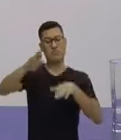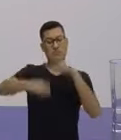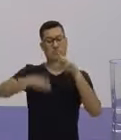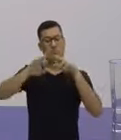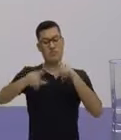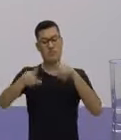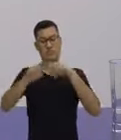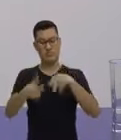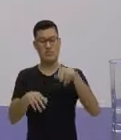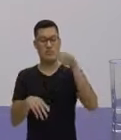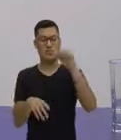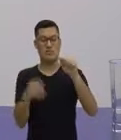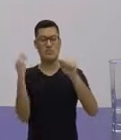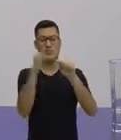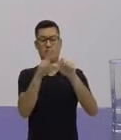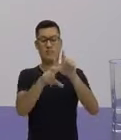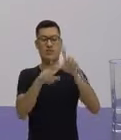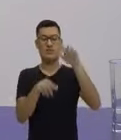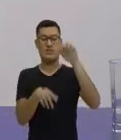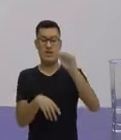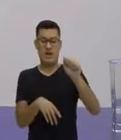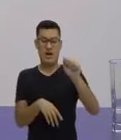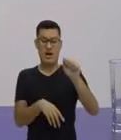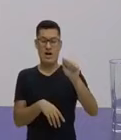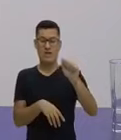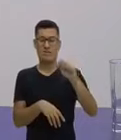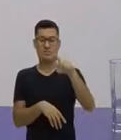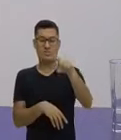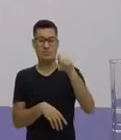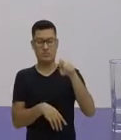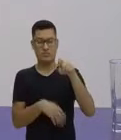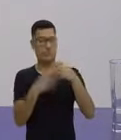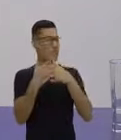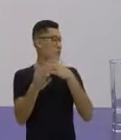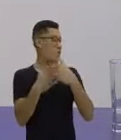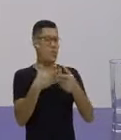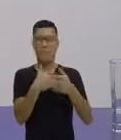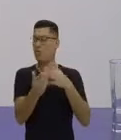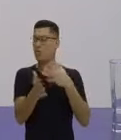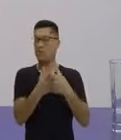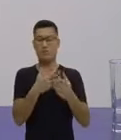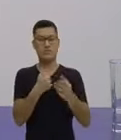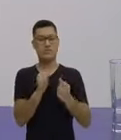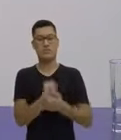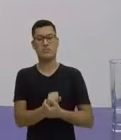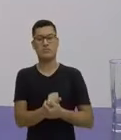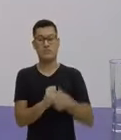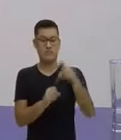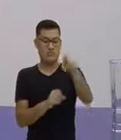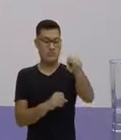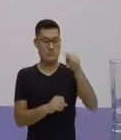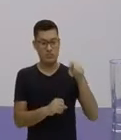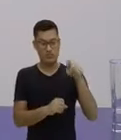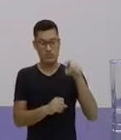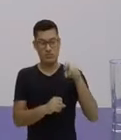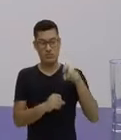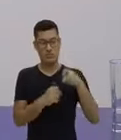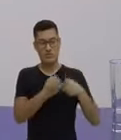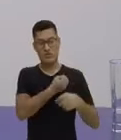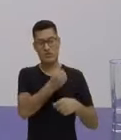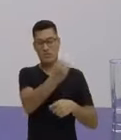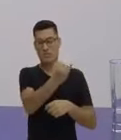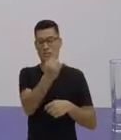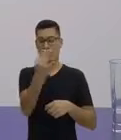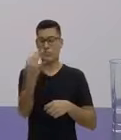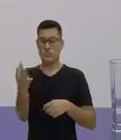ser A, né? Sempre fica com a letra, com o valor X lá, qualquer, que no caso esse X é a quantidade de camisa lá que ele estava vendendo, certo? Então, é